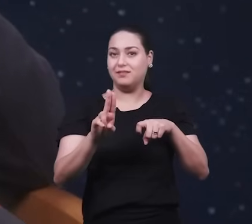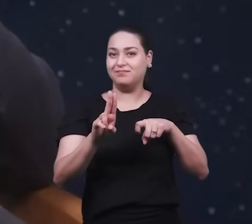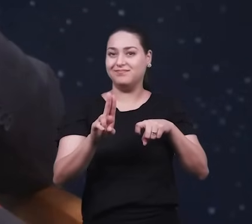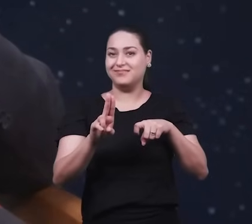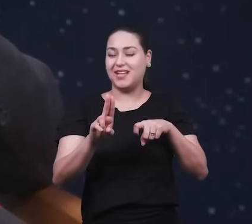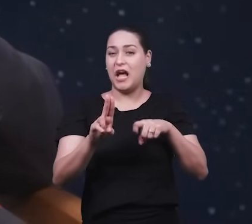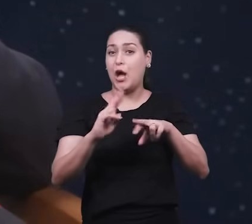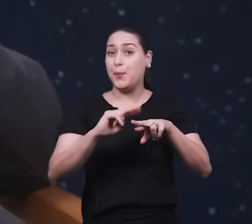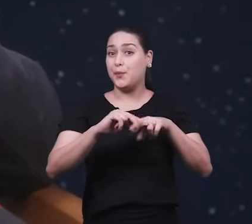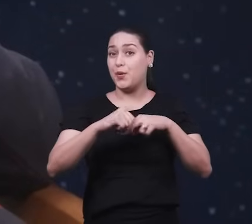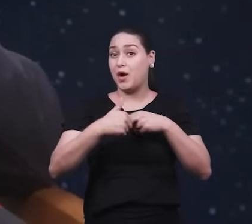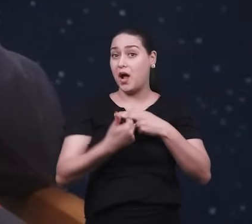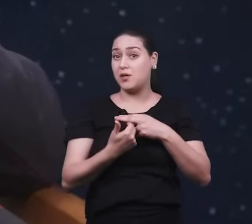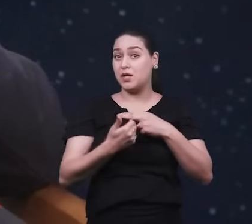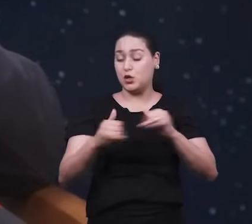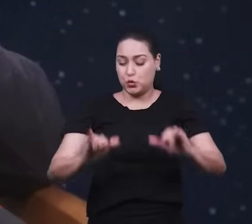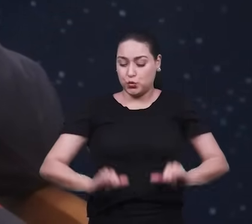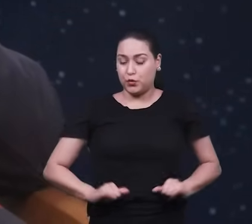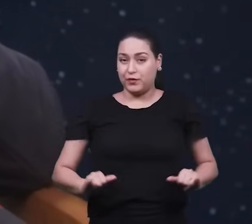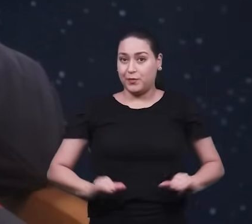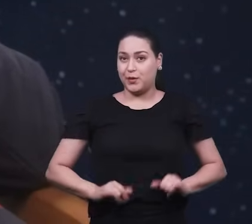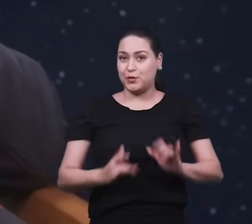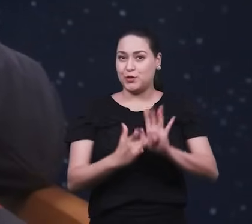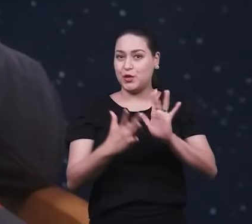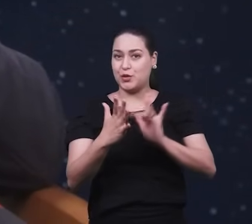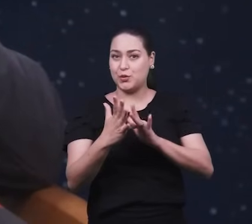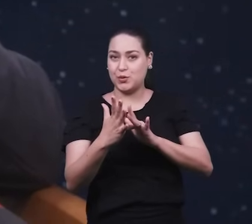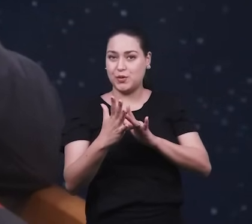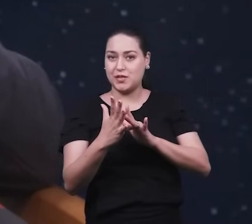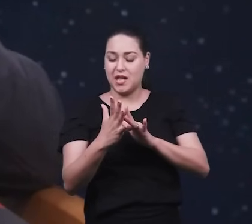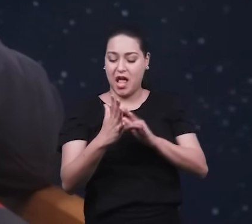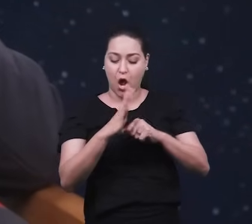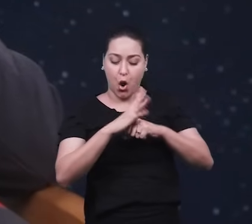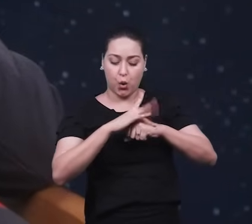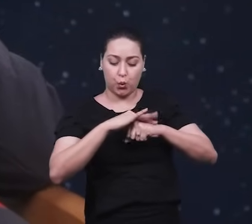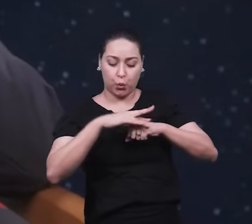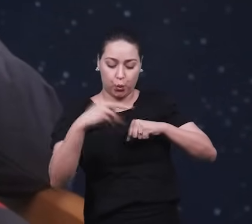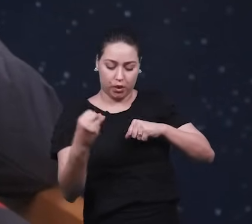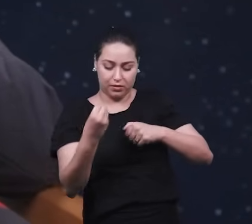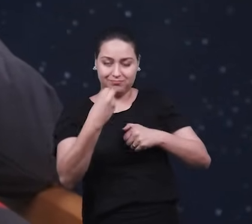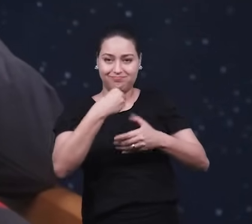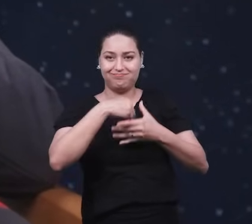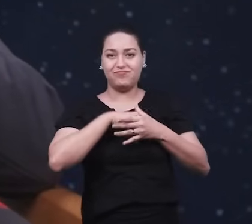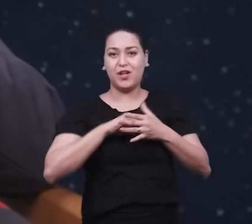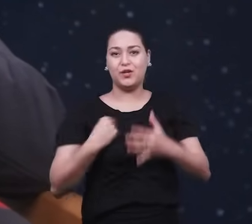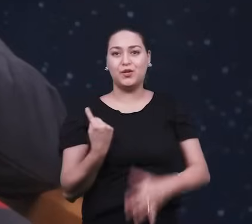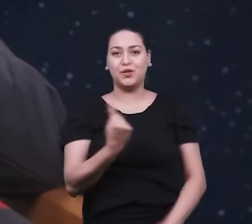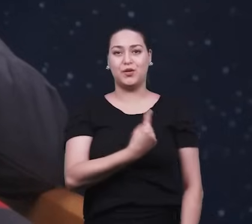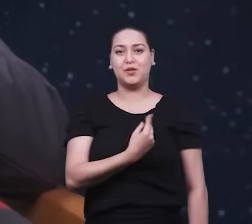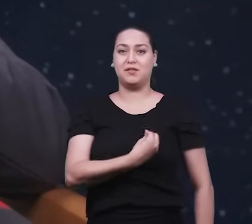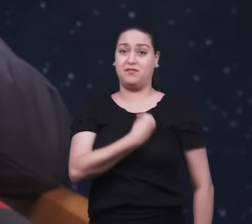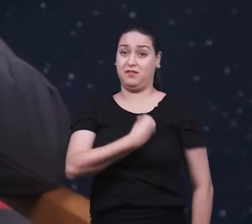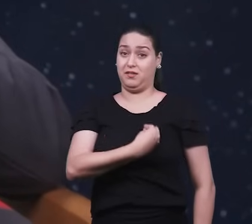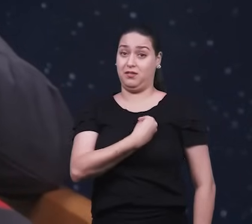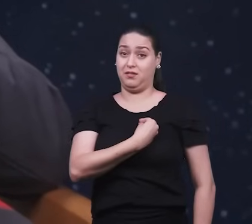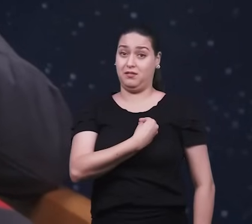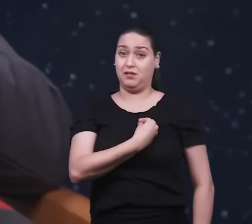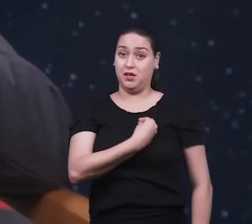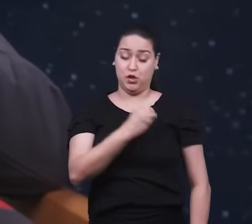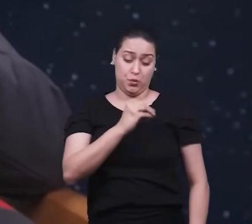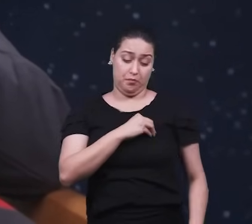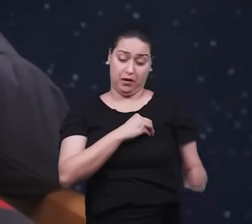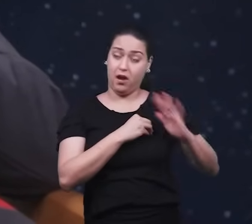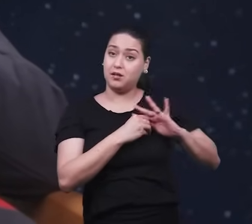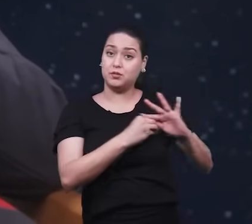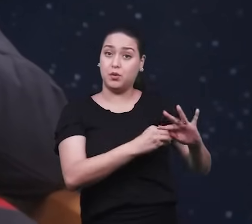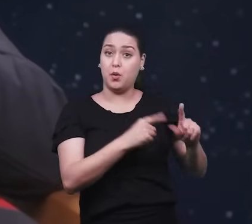sofrimento dele que nós fomos sarados. Isso curou uma chaga que estava sobre nós, que era a chaga do pecado,